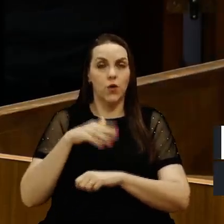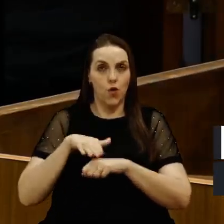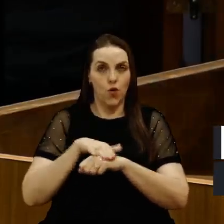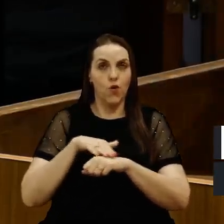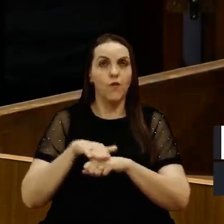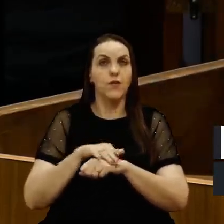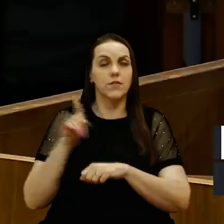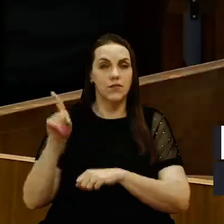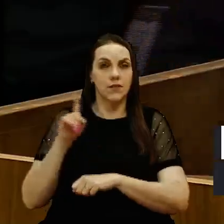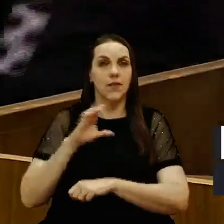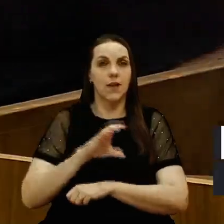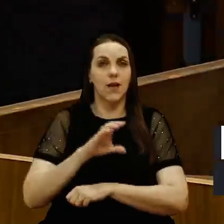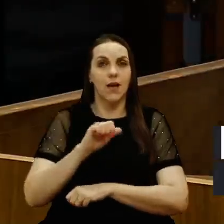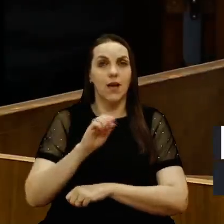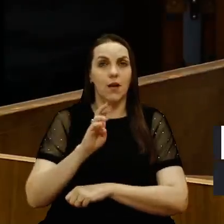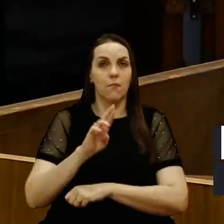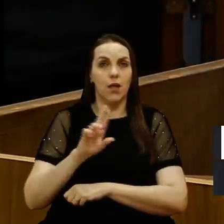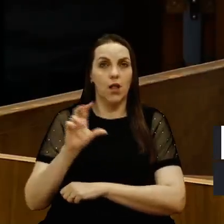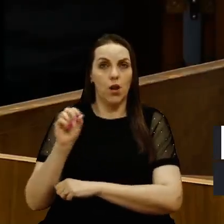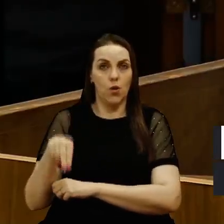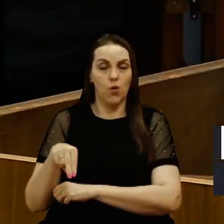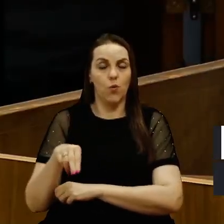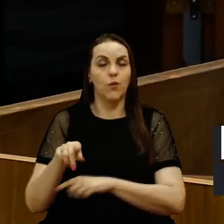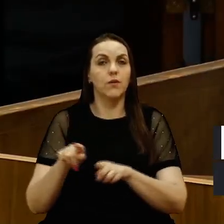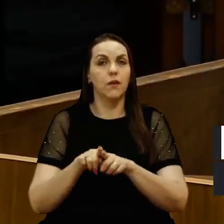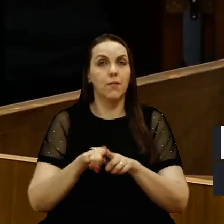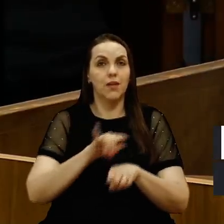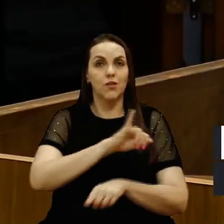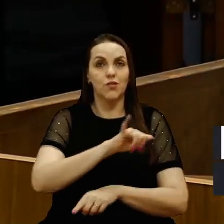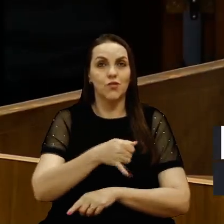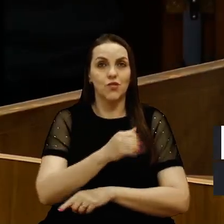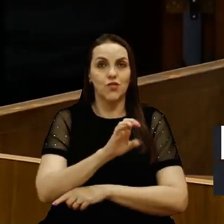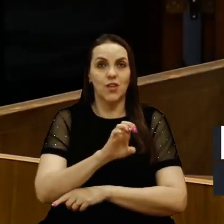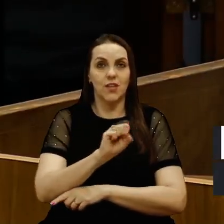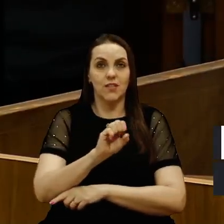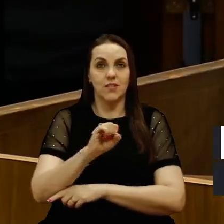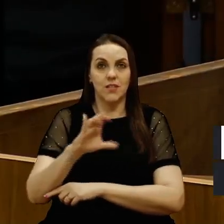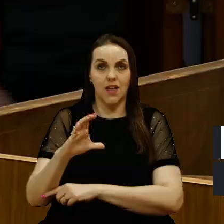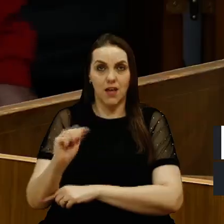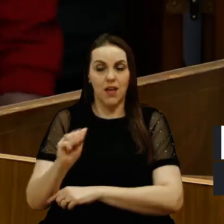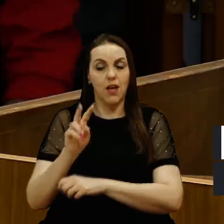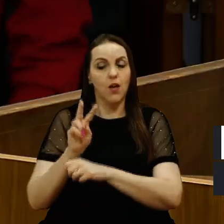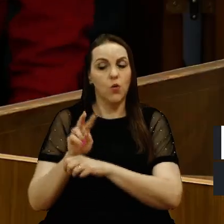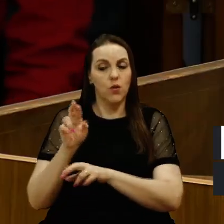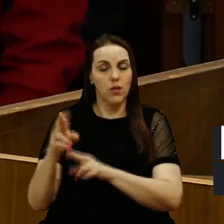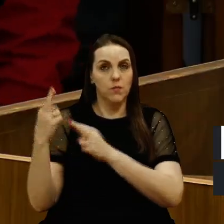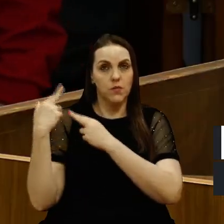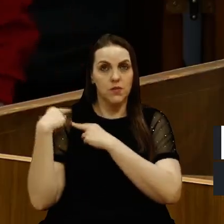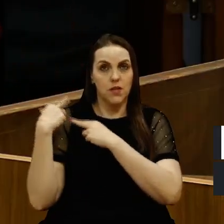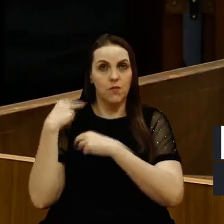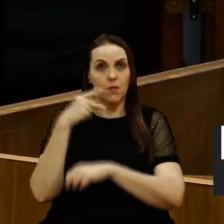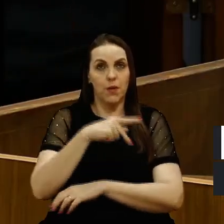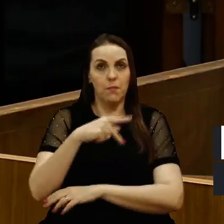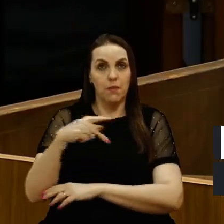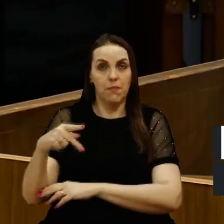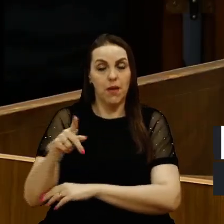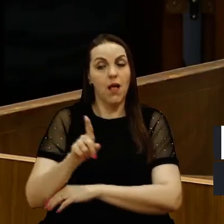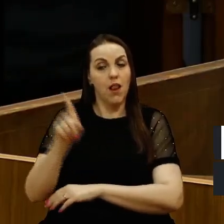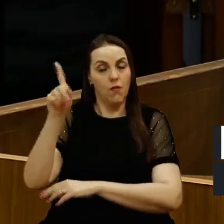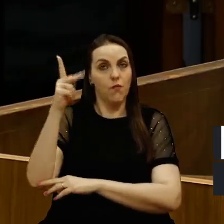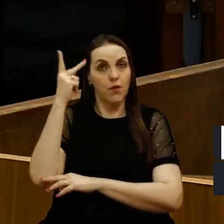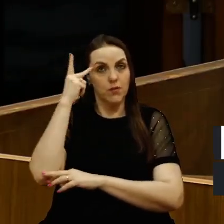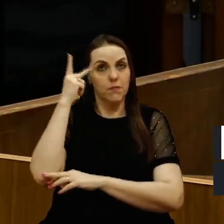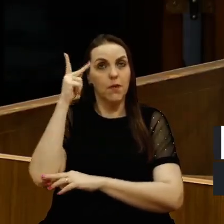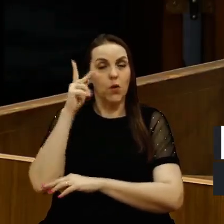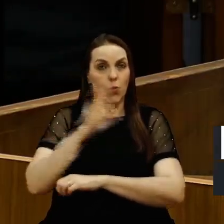Cabelon, que a Jéssica, que cuida das PPPs, está em São Paulo, num curso no BNDES,